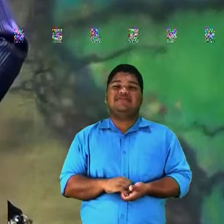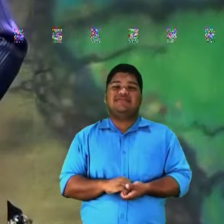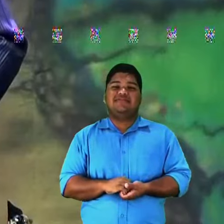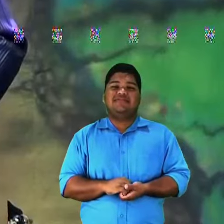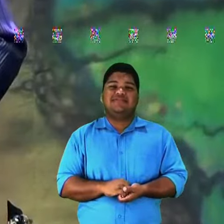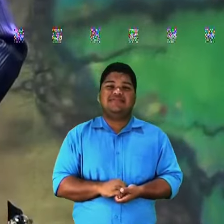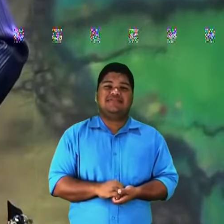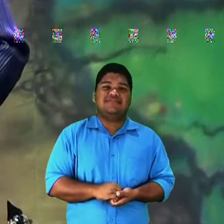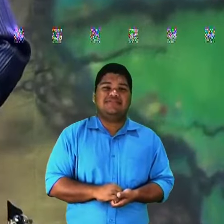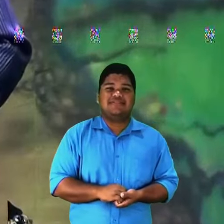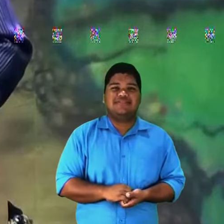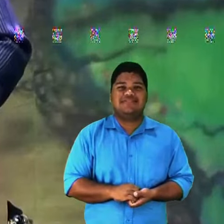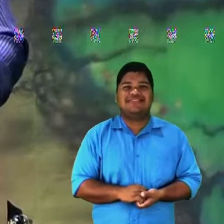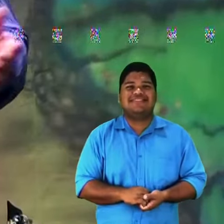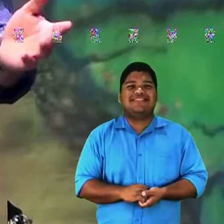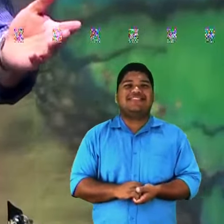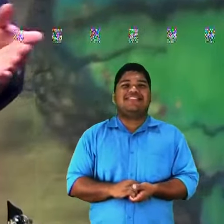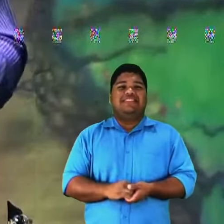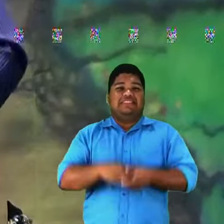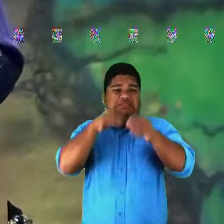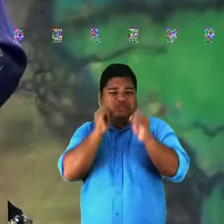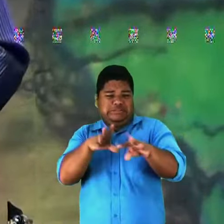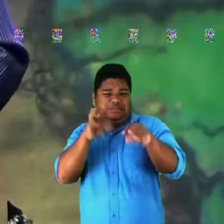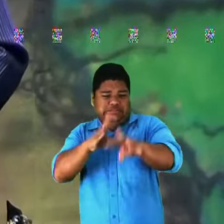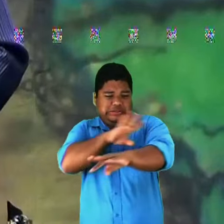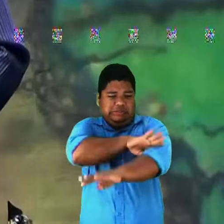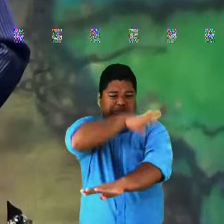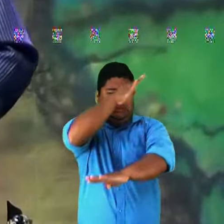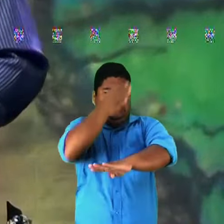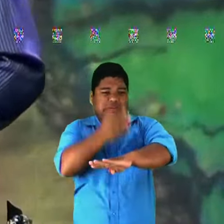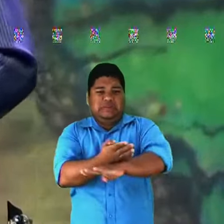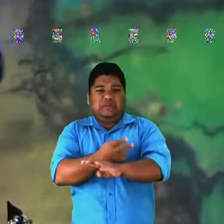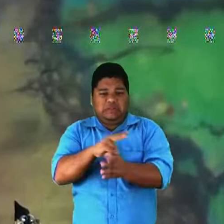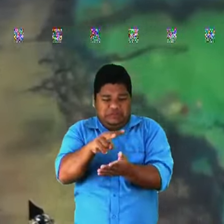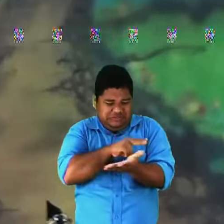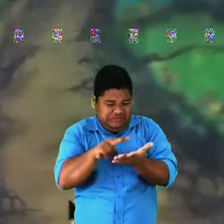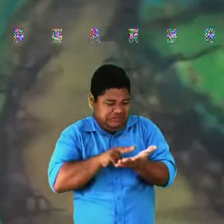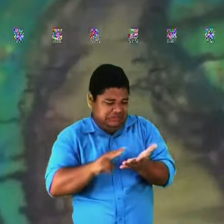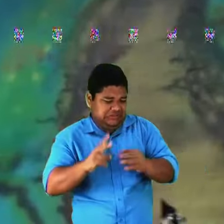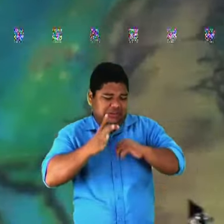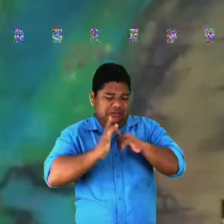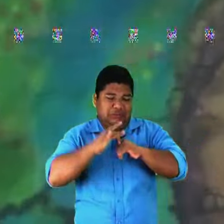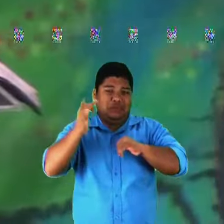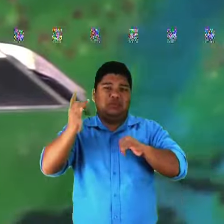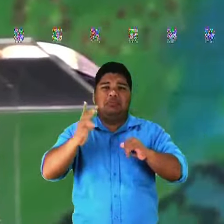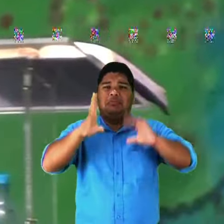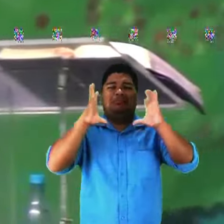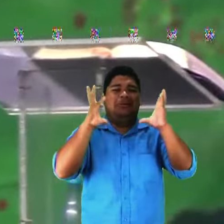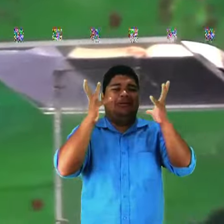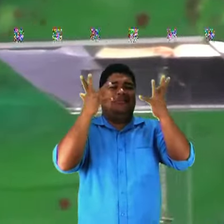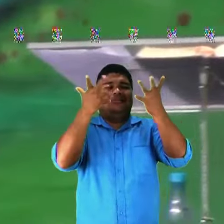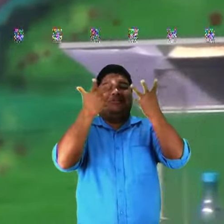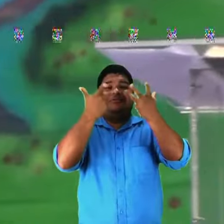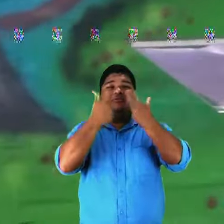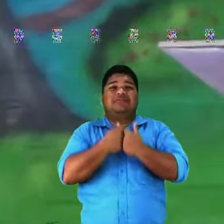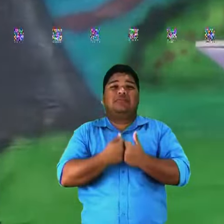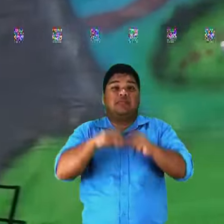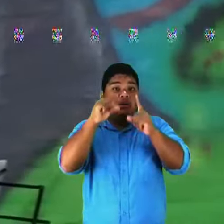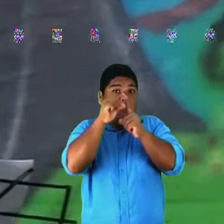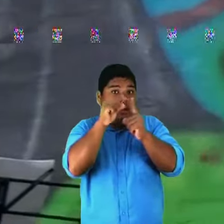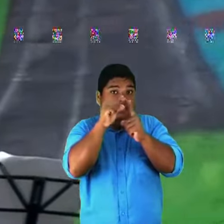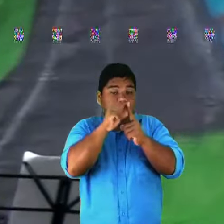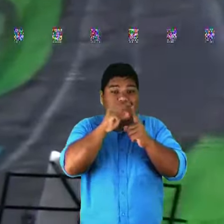da Montanha, que é um texto tão rico, tão belo, tão extraordinário. A palavra de Deus, ela